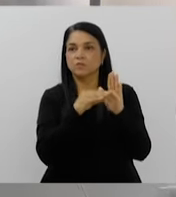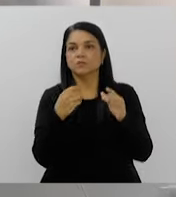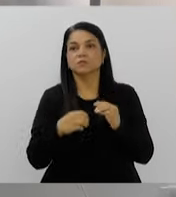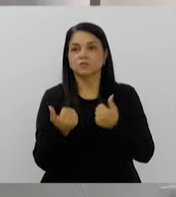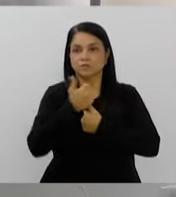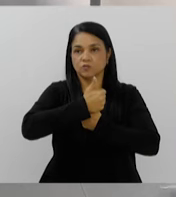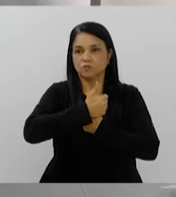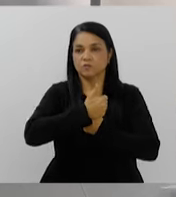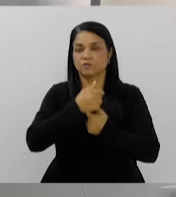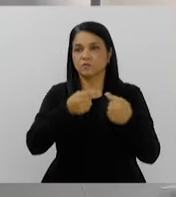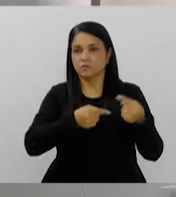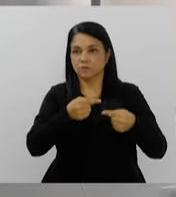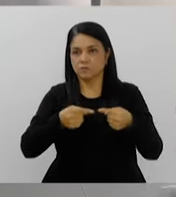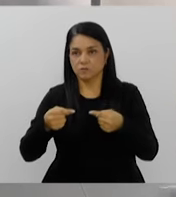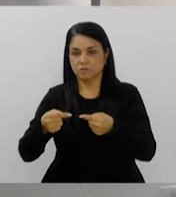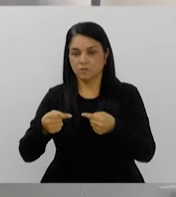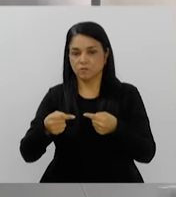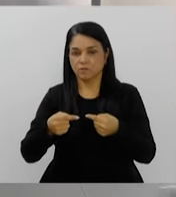substitutivo. Em discussão.